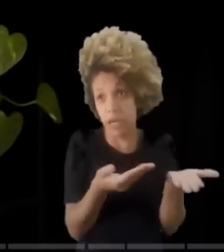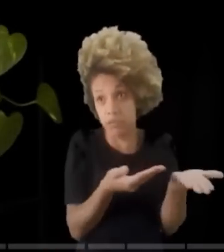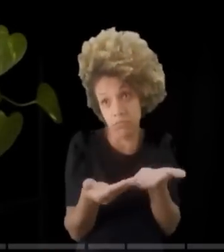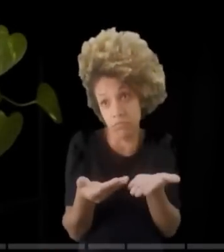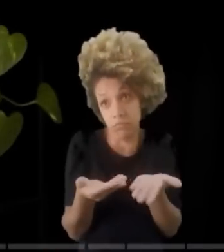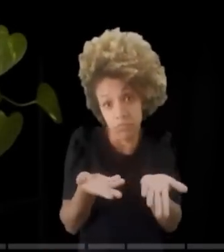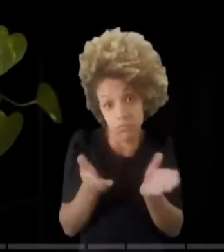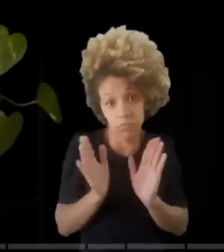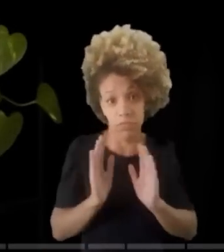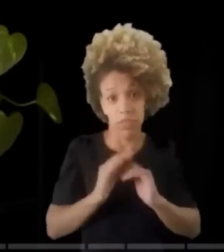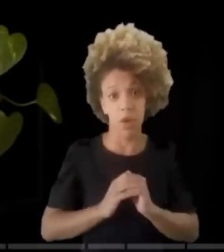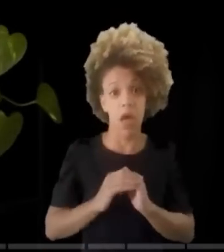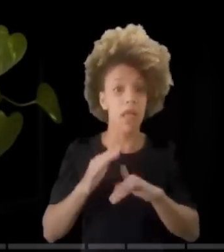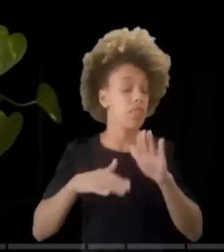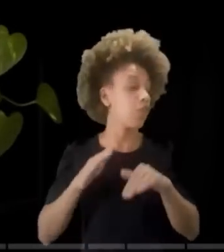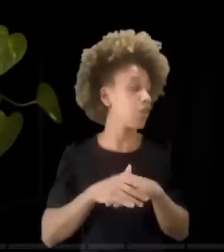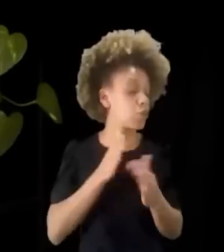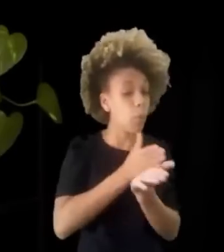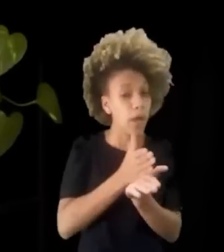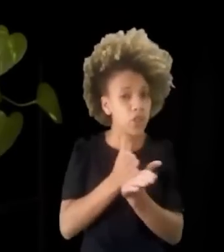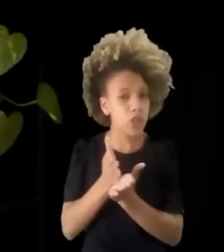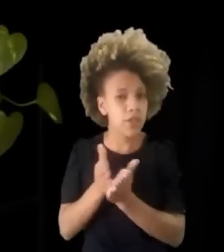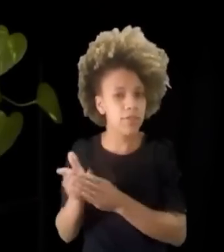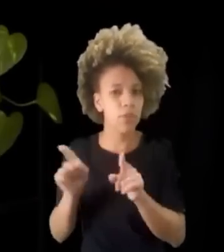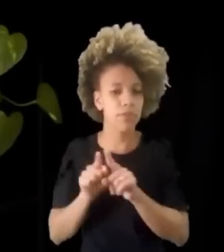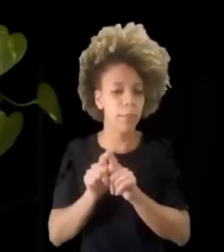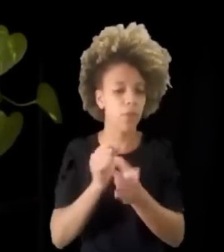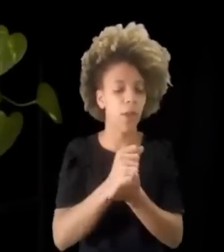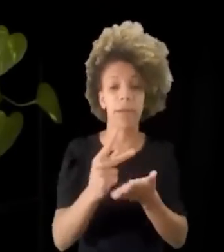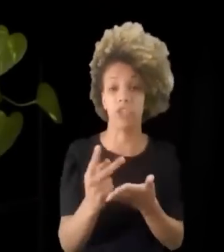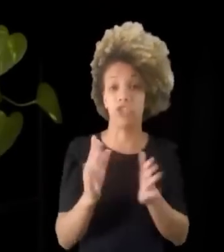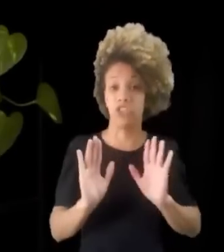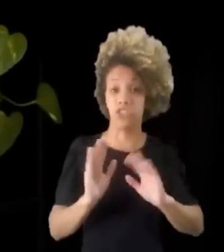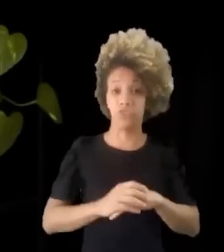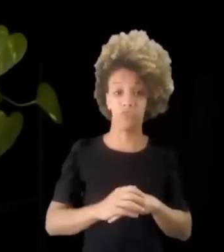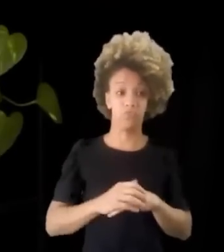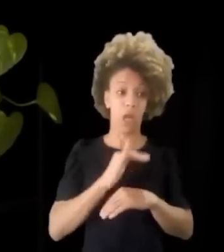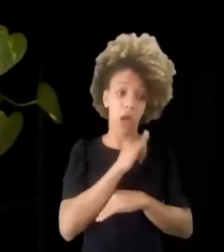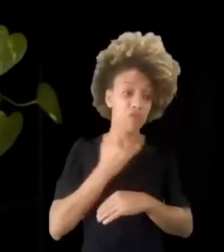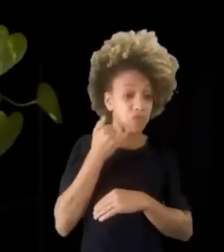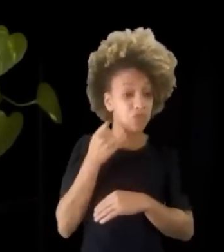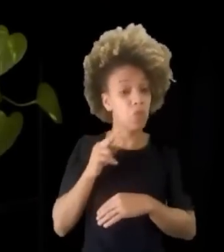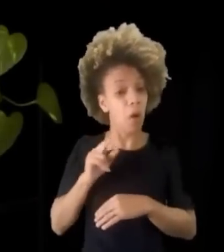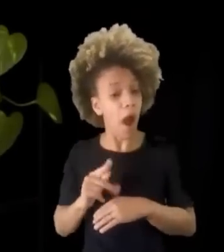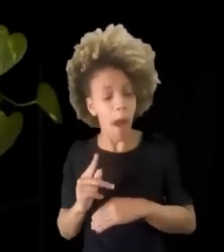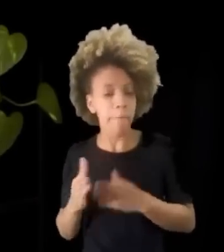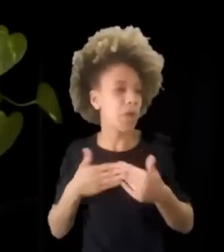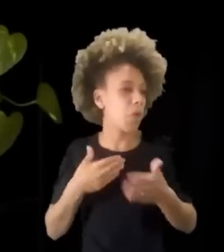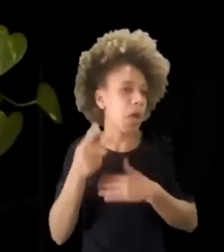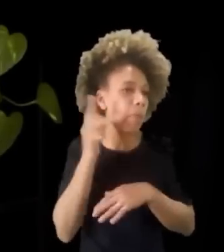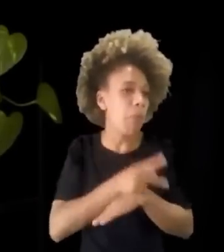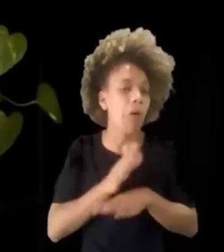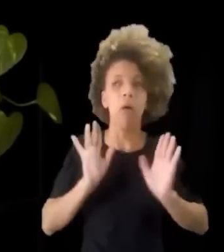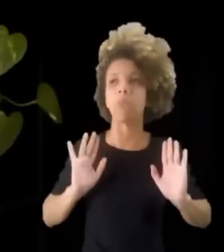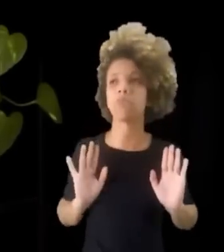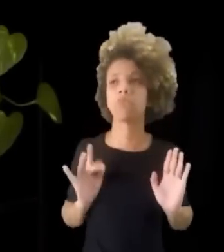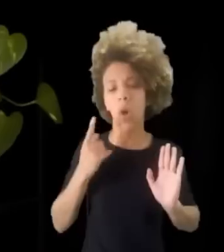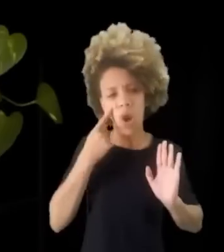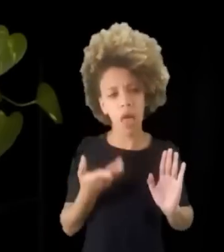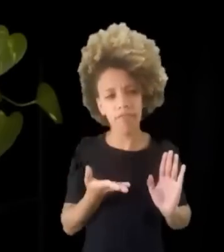então isso daqui serve para Talvez uma direção do do aplicativo você iFood ou rápido qualquer o olhar e falar